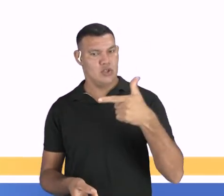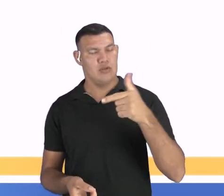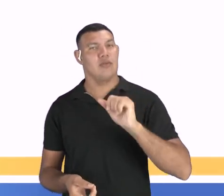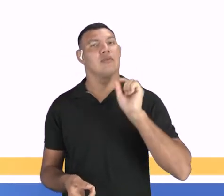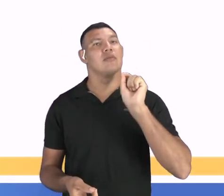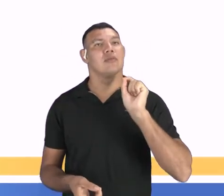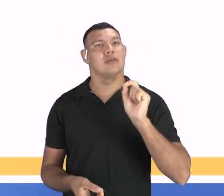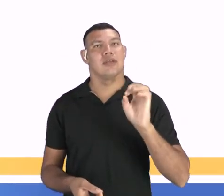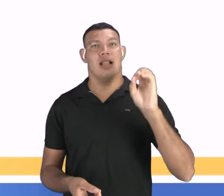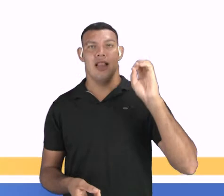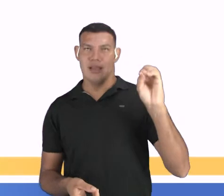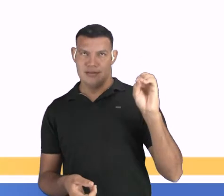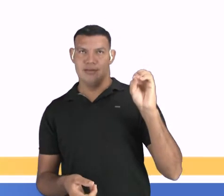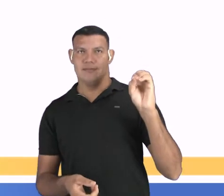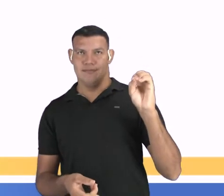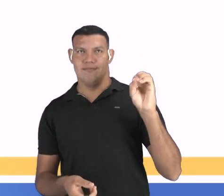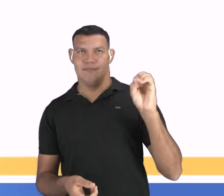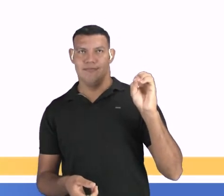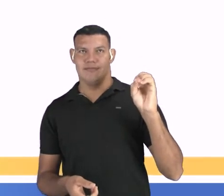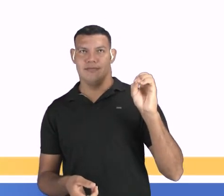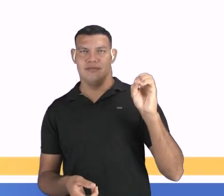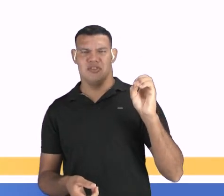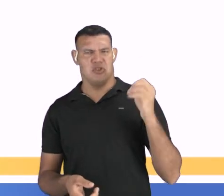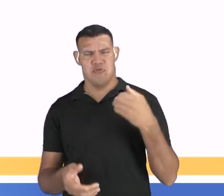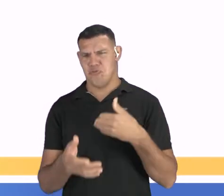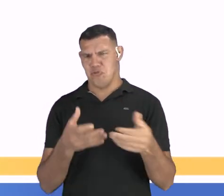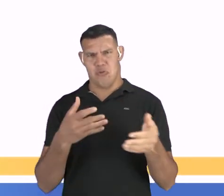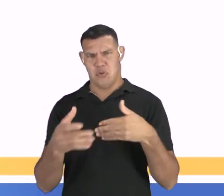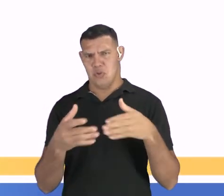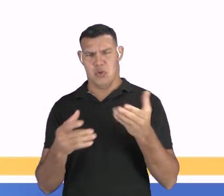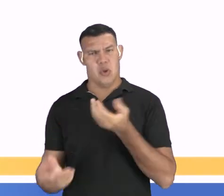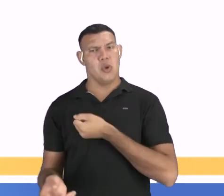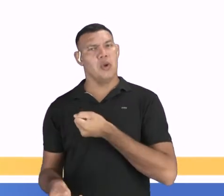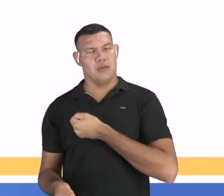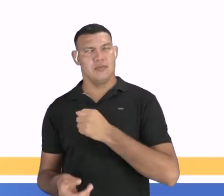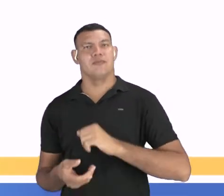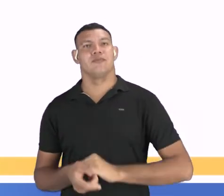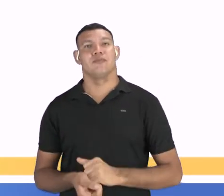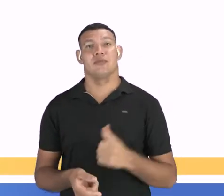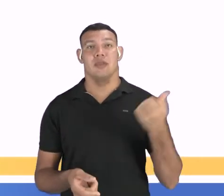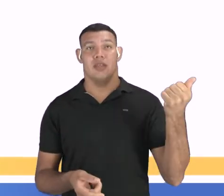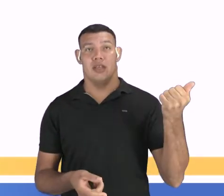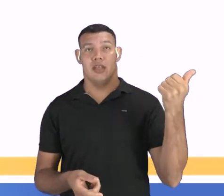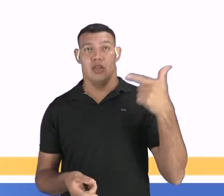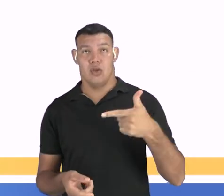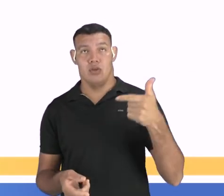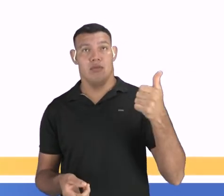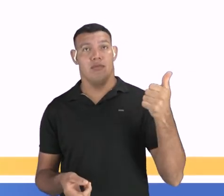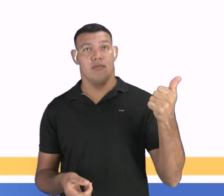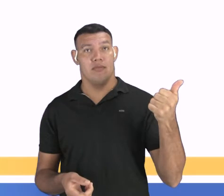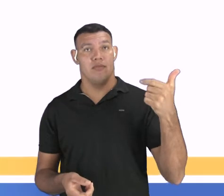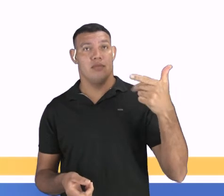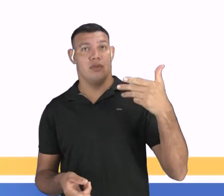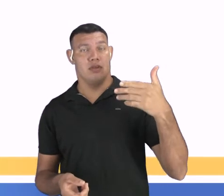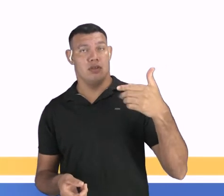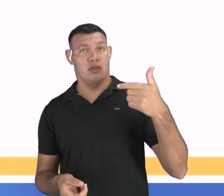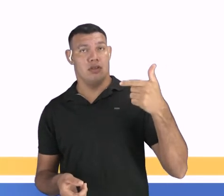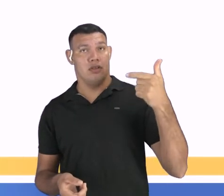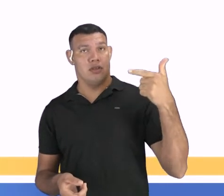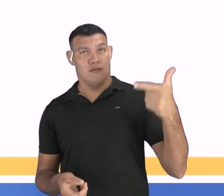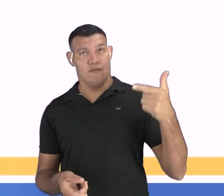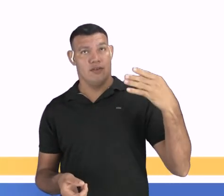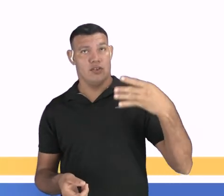são 0, já que o 0 é múltiplo de qualquer número, 12, 24,